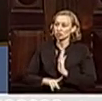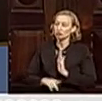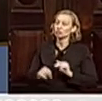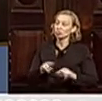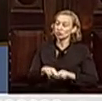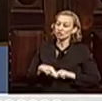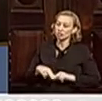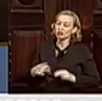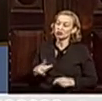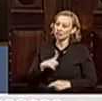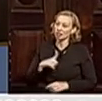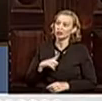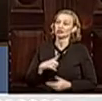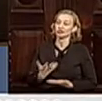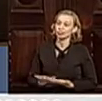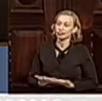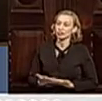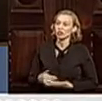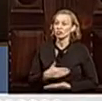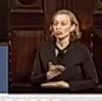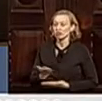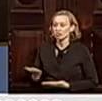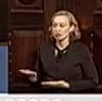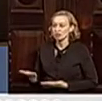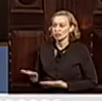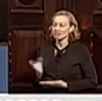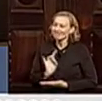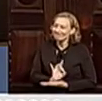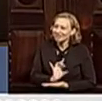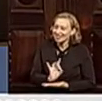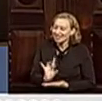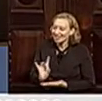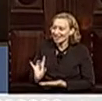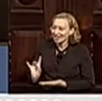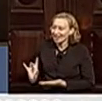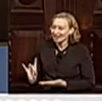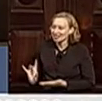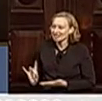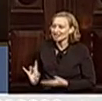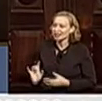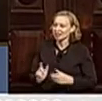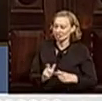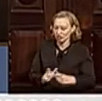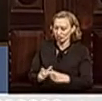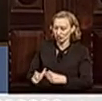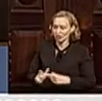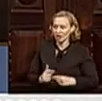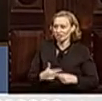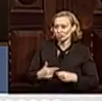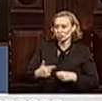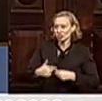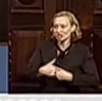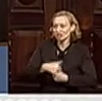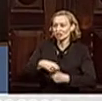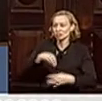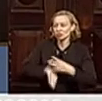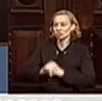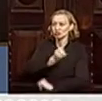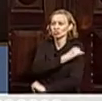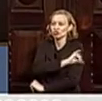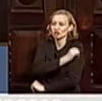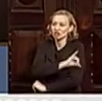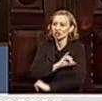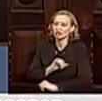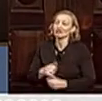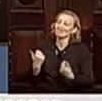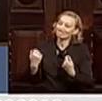ano mais forte. Vocês, vindos de cada um dos nossos municípios, fazem um grande encontro desse Rio